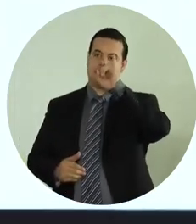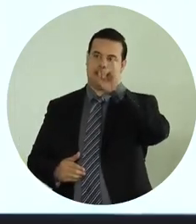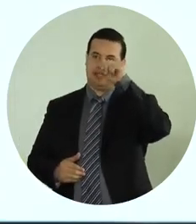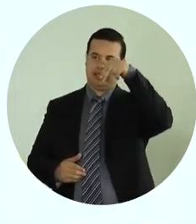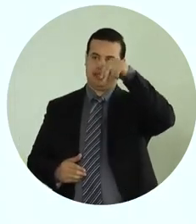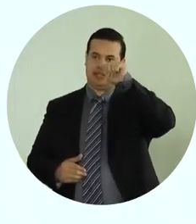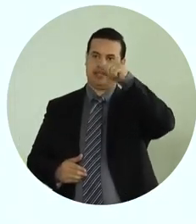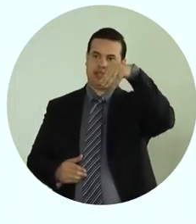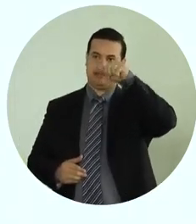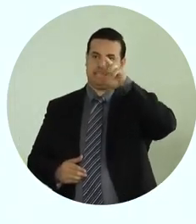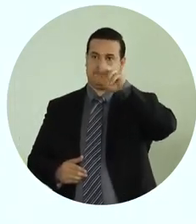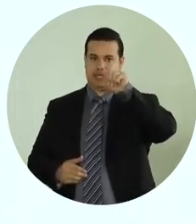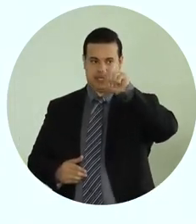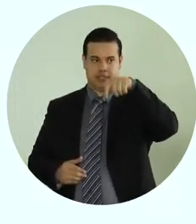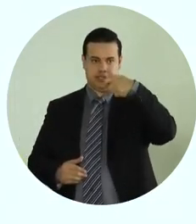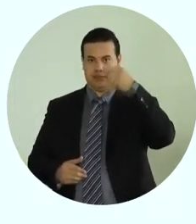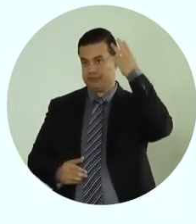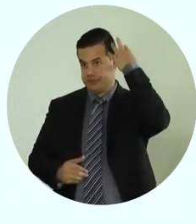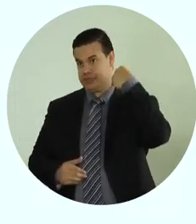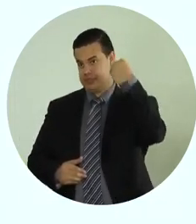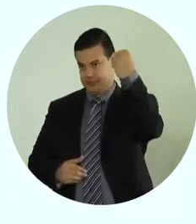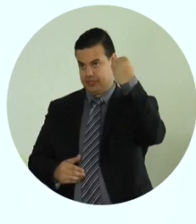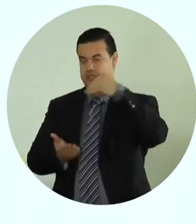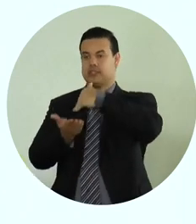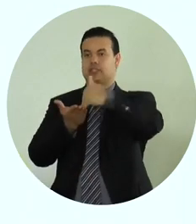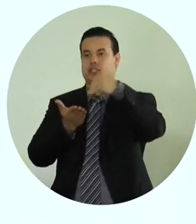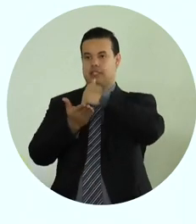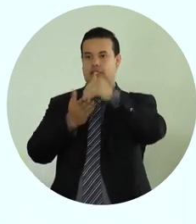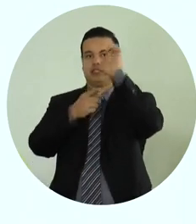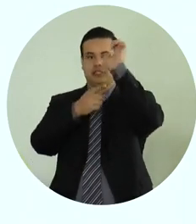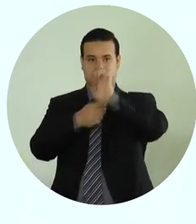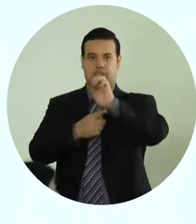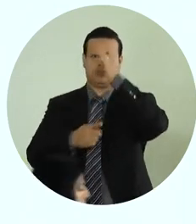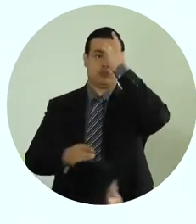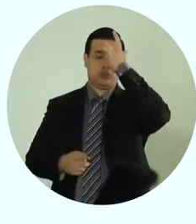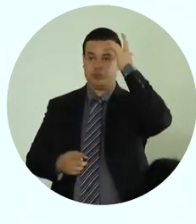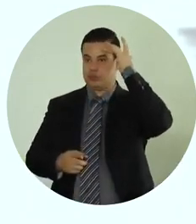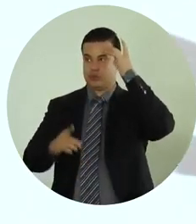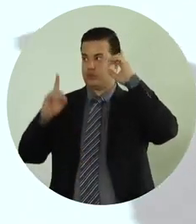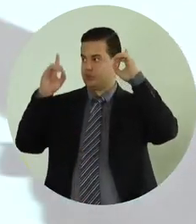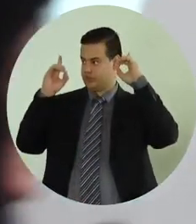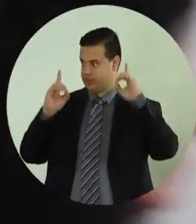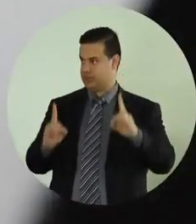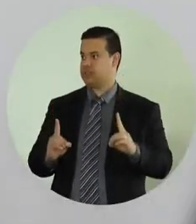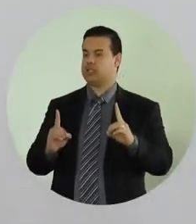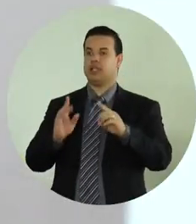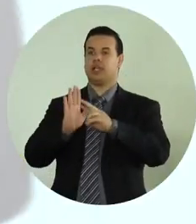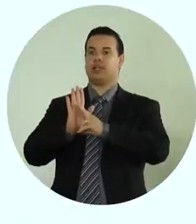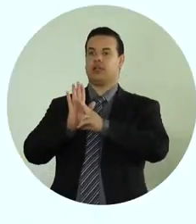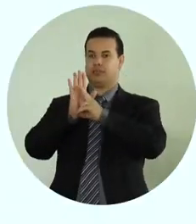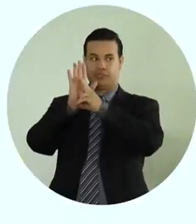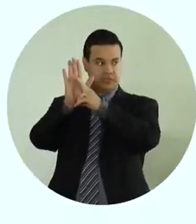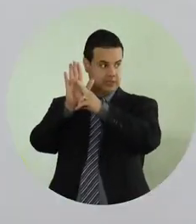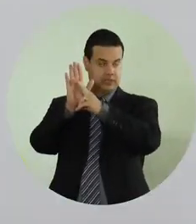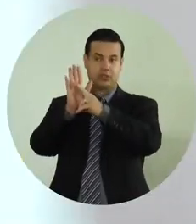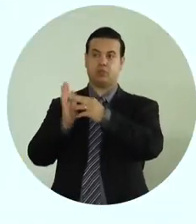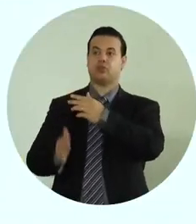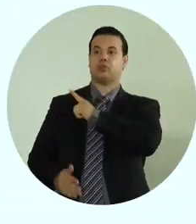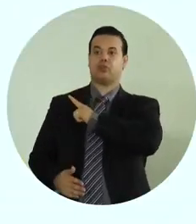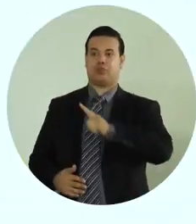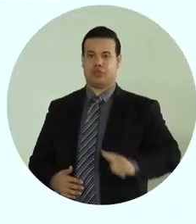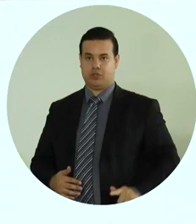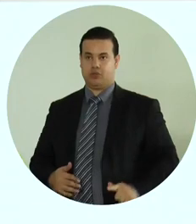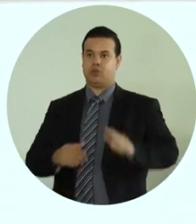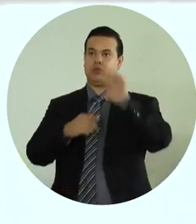de Estado dos Direitos da Pessoa com Deficiência, neste ato representando o excelentíssimo senhor governador do Estado de São